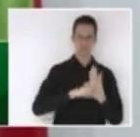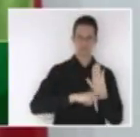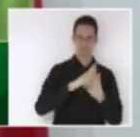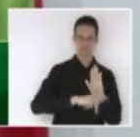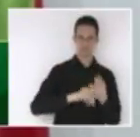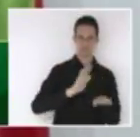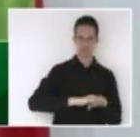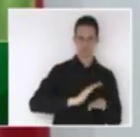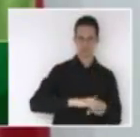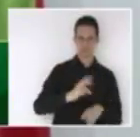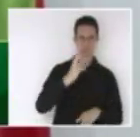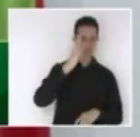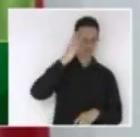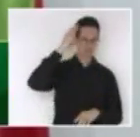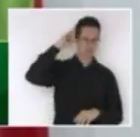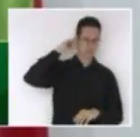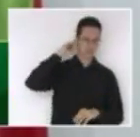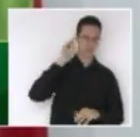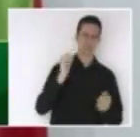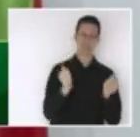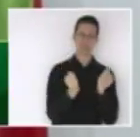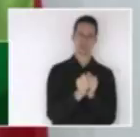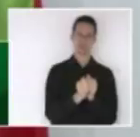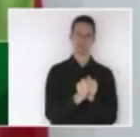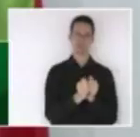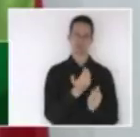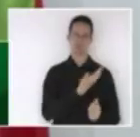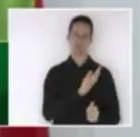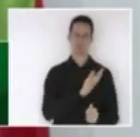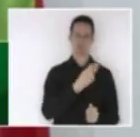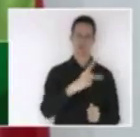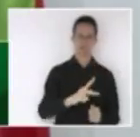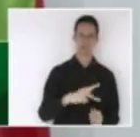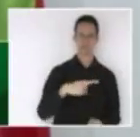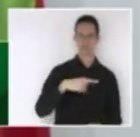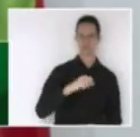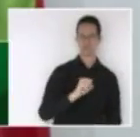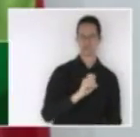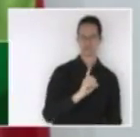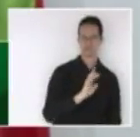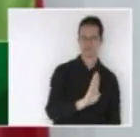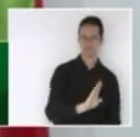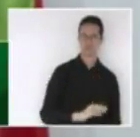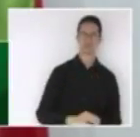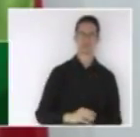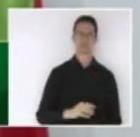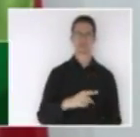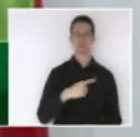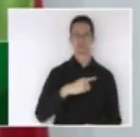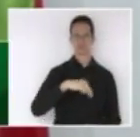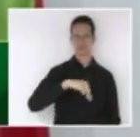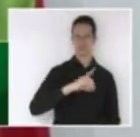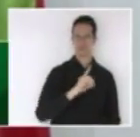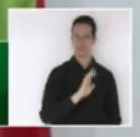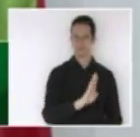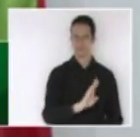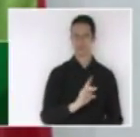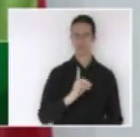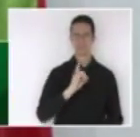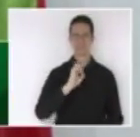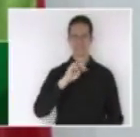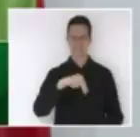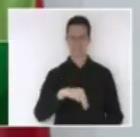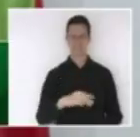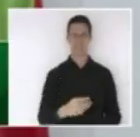Brasil com seus aliados, junto com PSDB, com PMDB, DEM e outros partidos, ou é